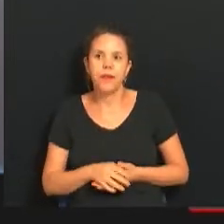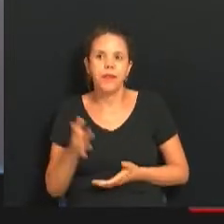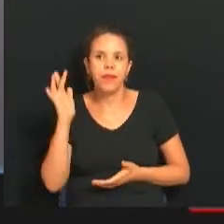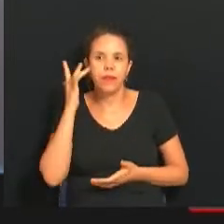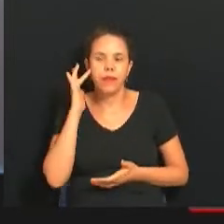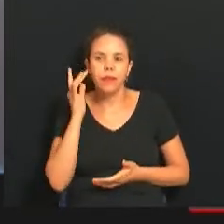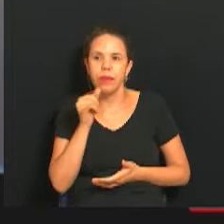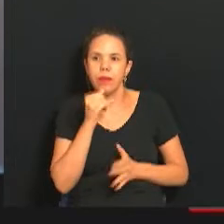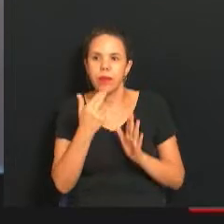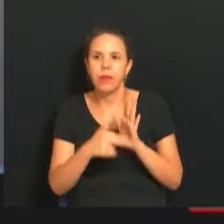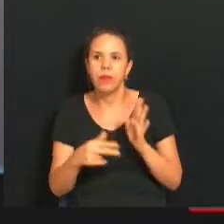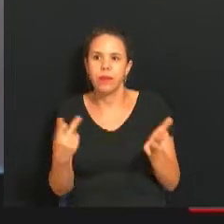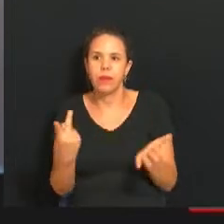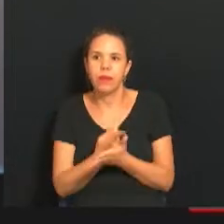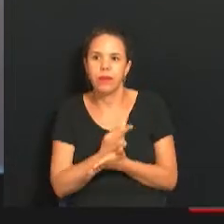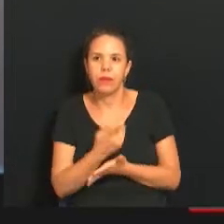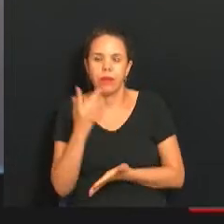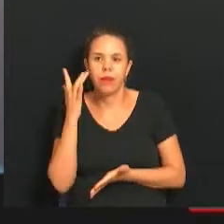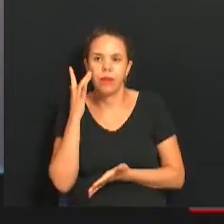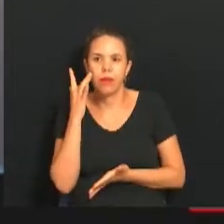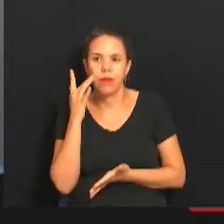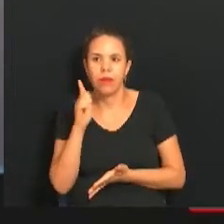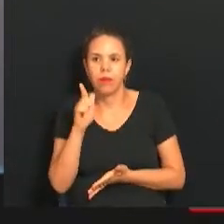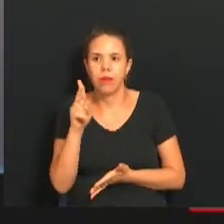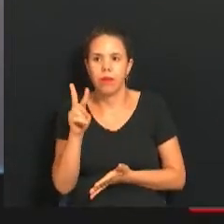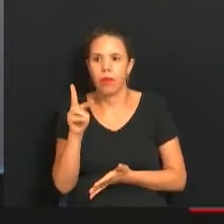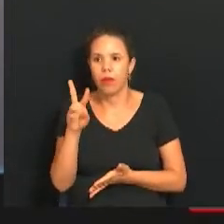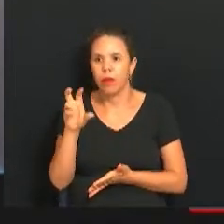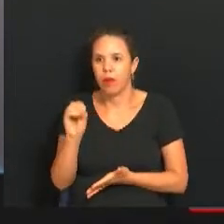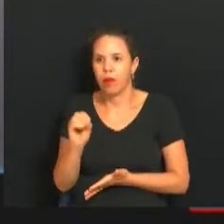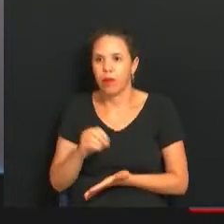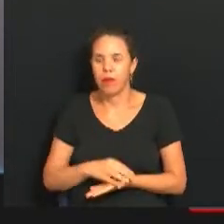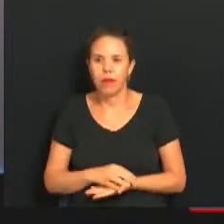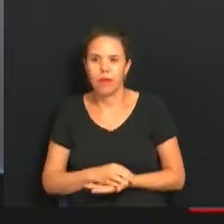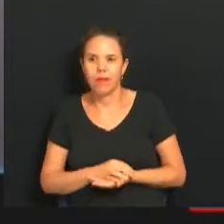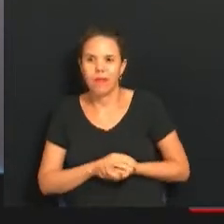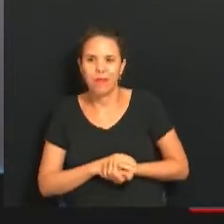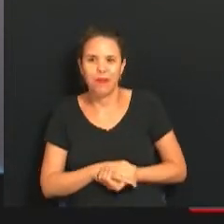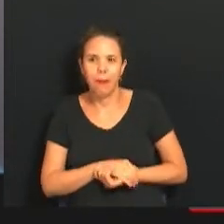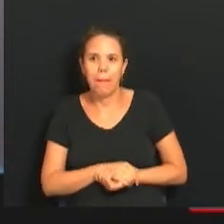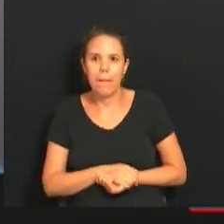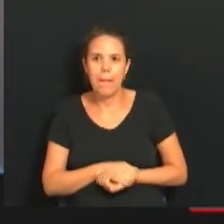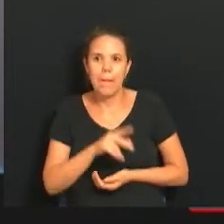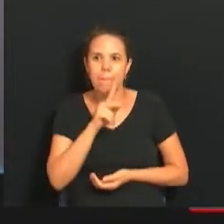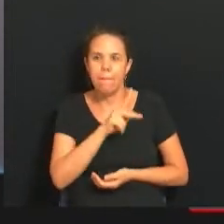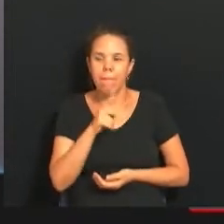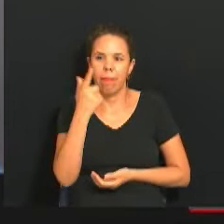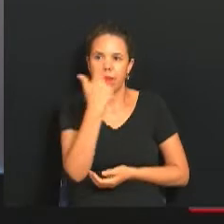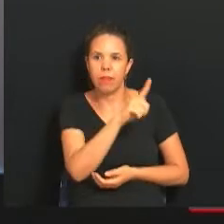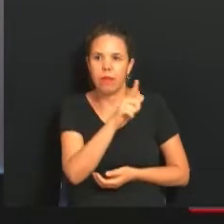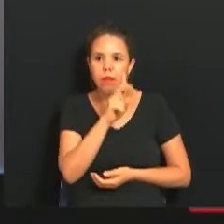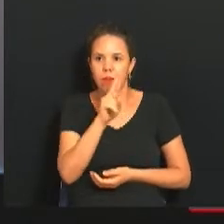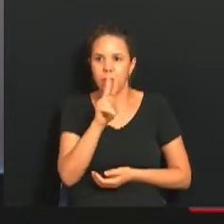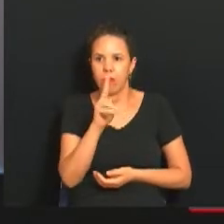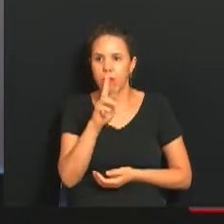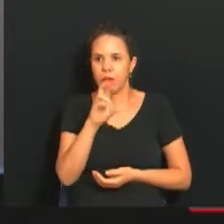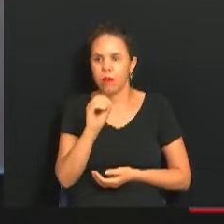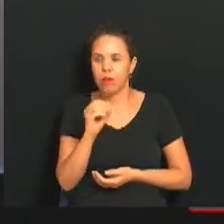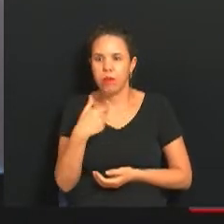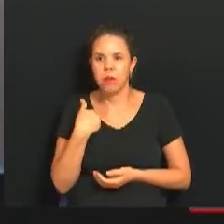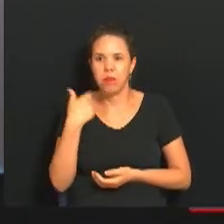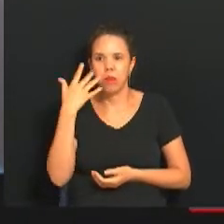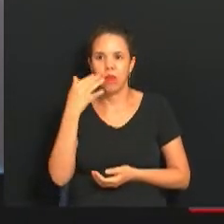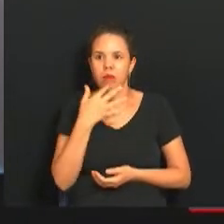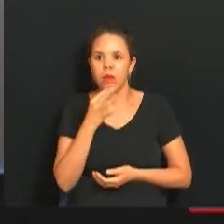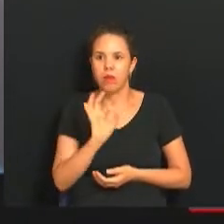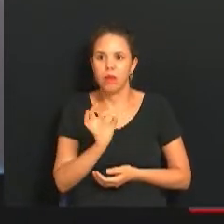o meu nome errado. Eu sou o Gustavo Glodisblum, né? O professor Gustavo Mendes, eu confesso que eu